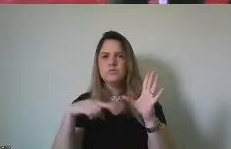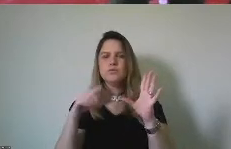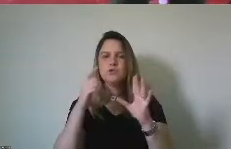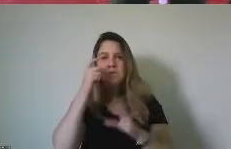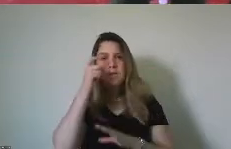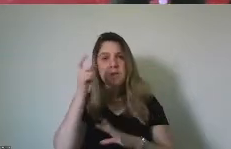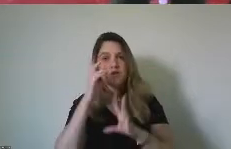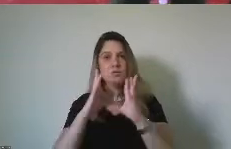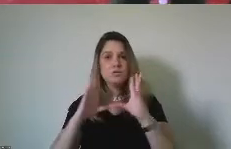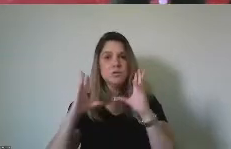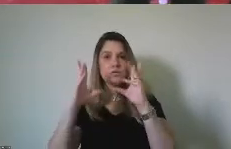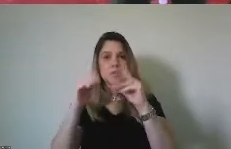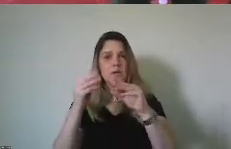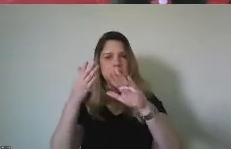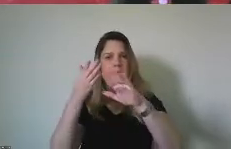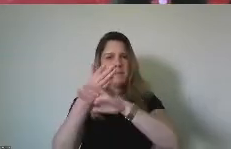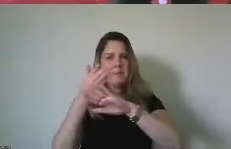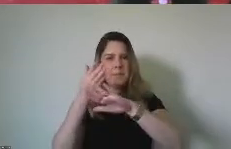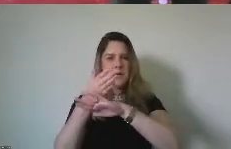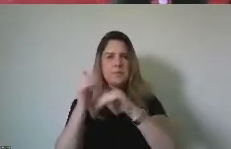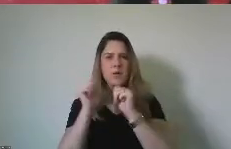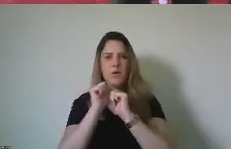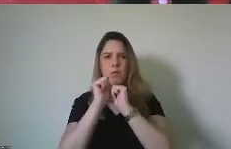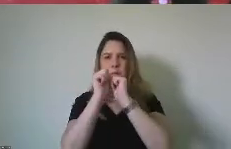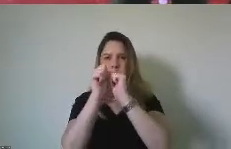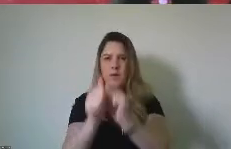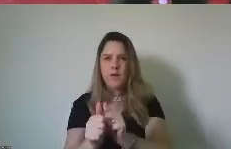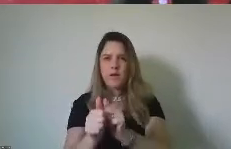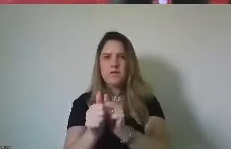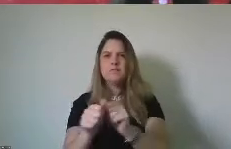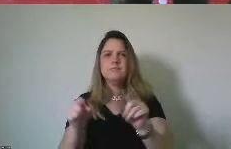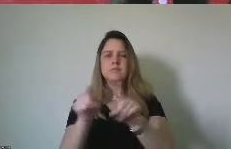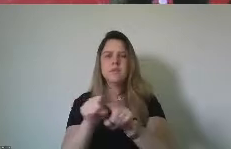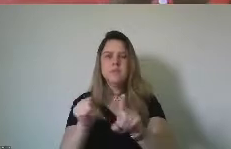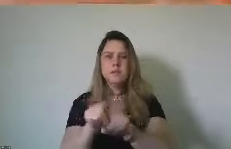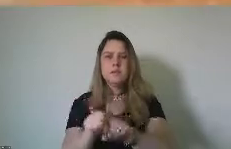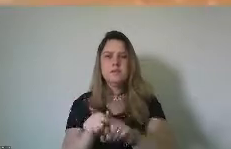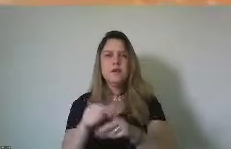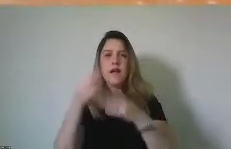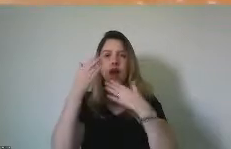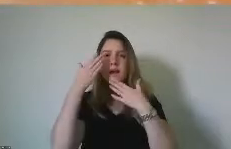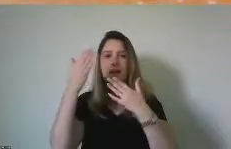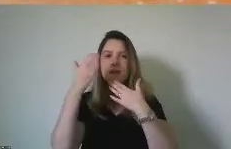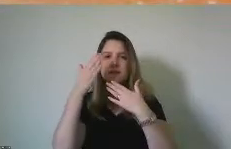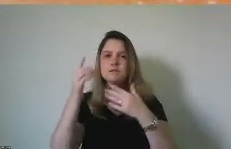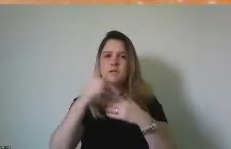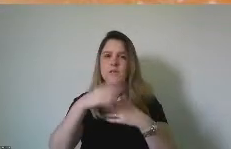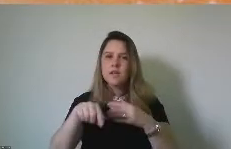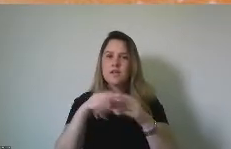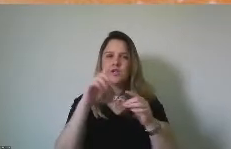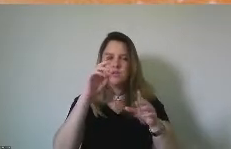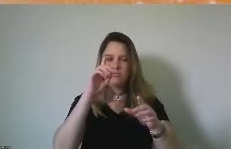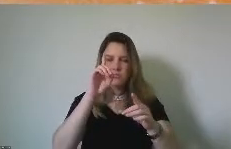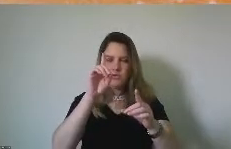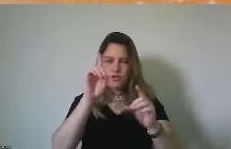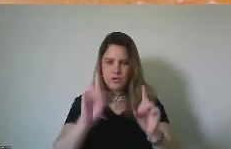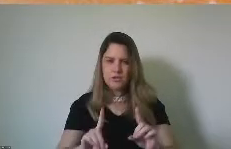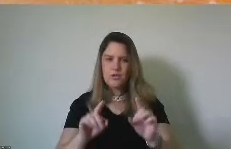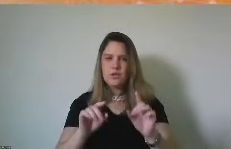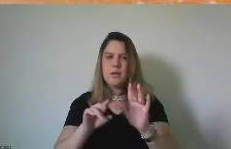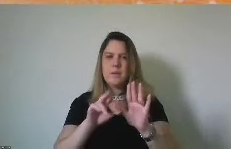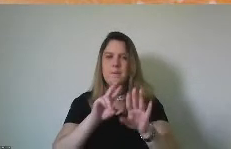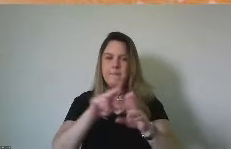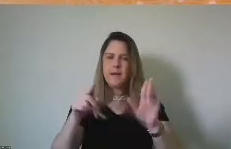participar do evento acompanhar o nosso evento acompanhar a companhia agradecer a nossa diretoria pela apresentação e pela pelo tempo